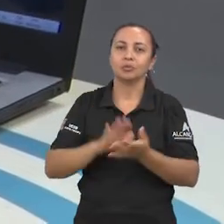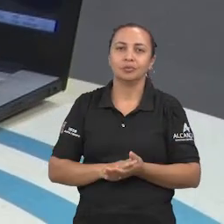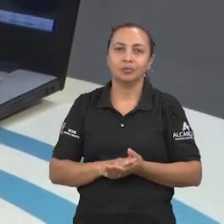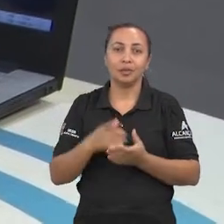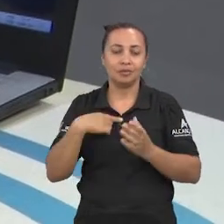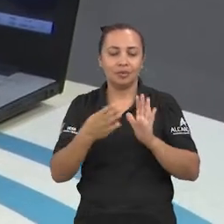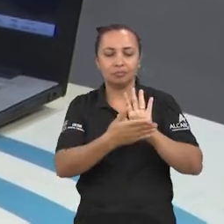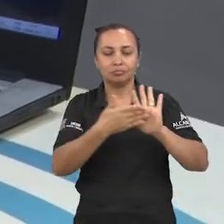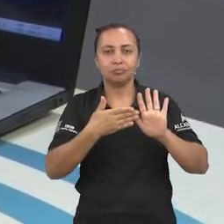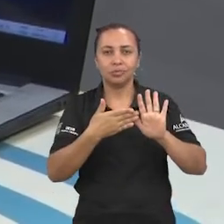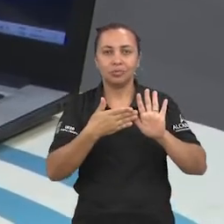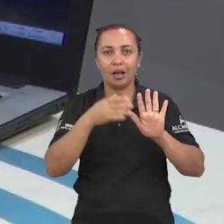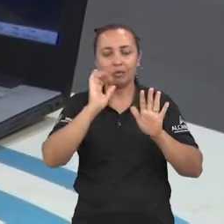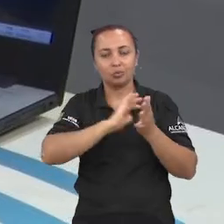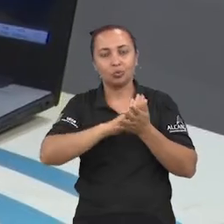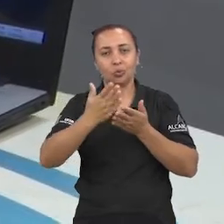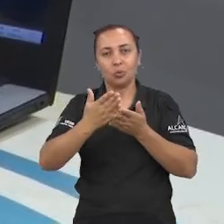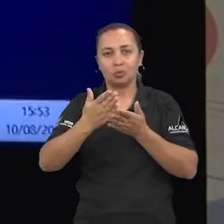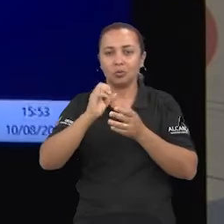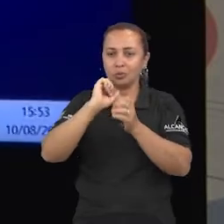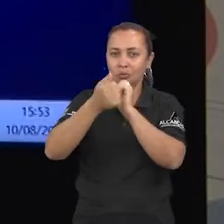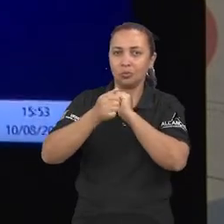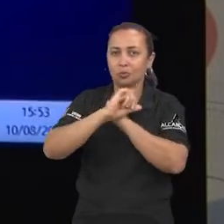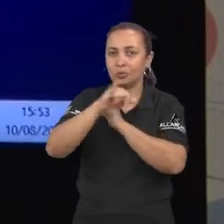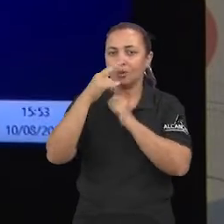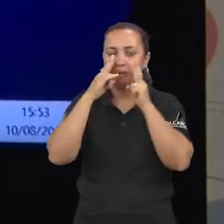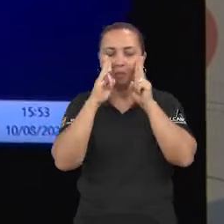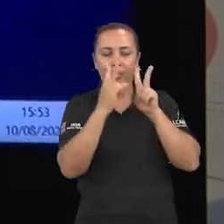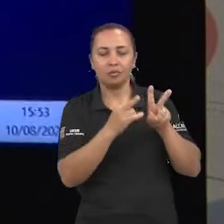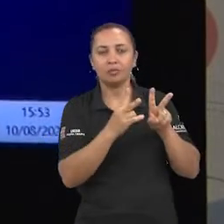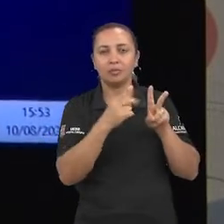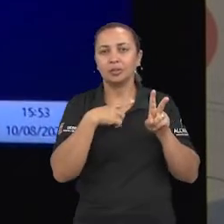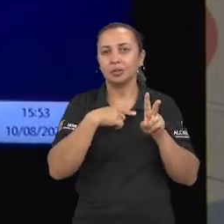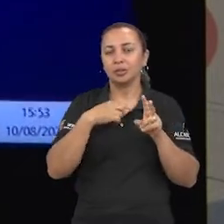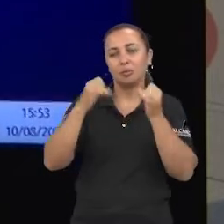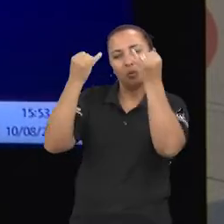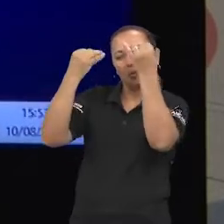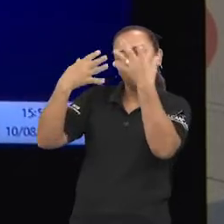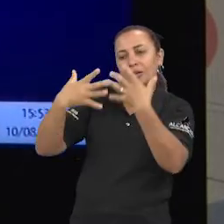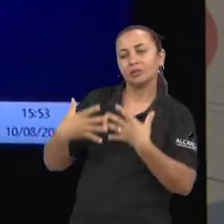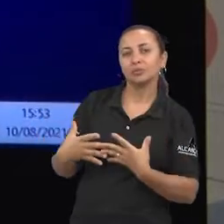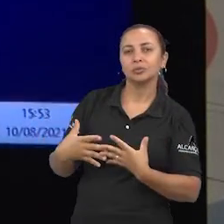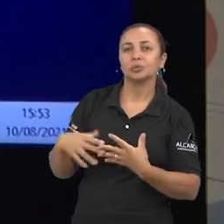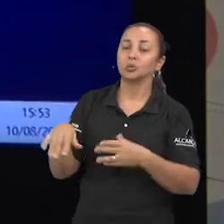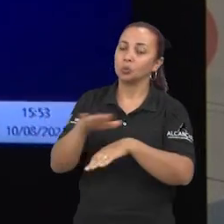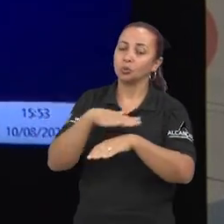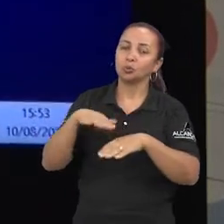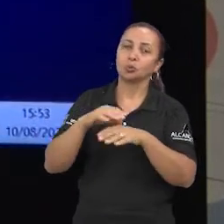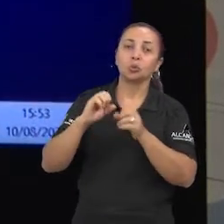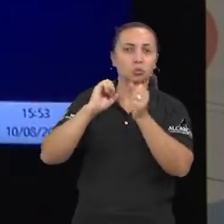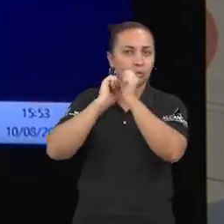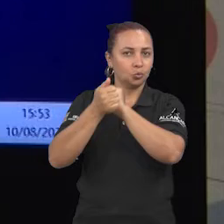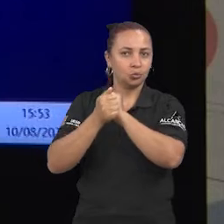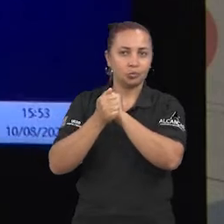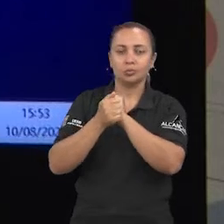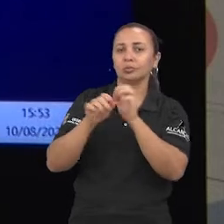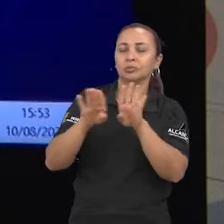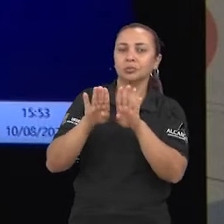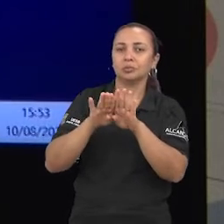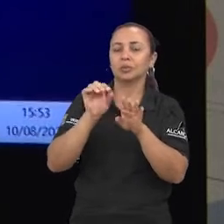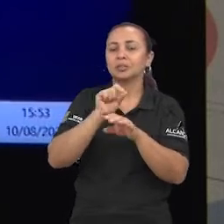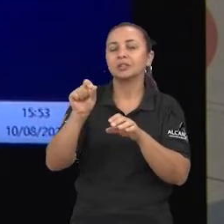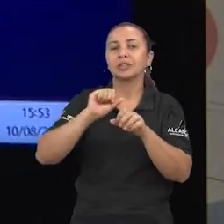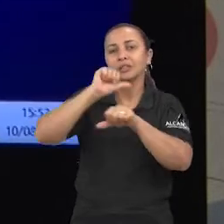tela principal inicial do jogo, Big Bang. Se a gente for observar aqui, a gente tem um tutorial sobre o jogo, aqui os créditos de